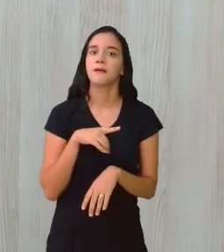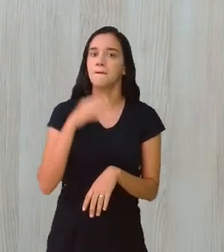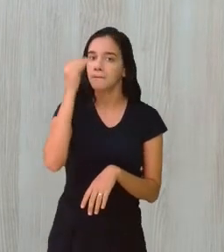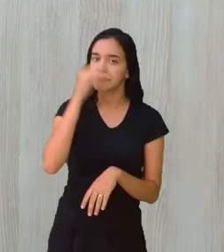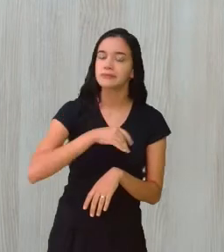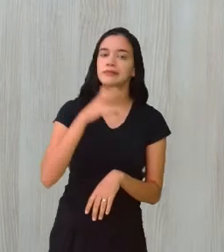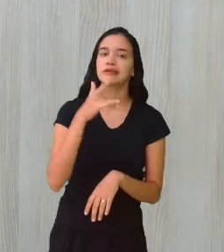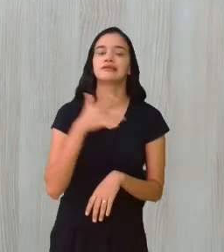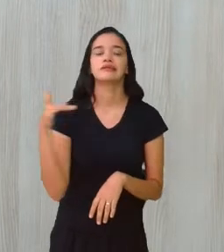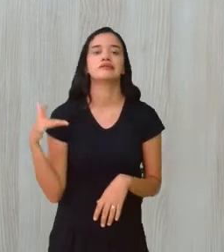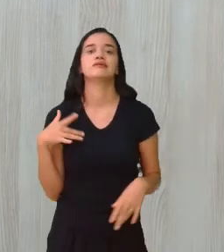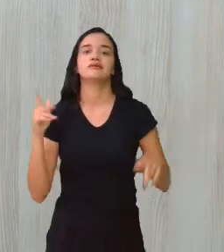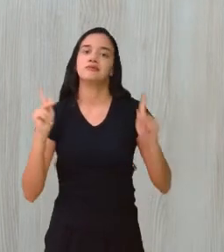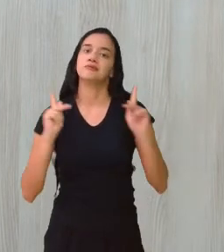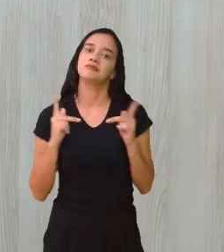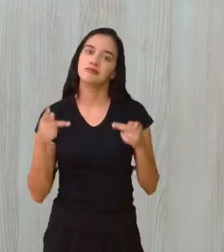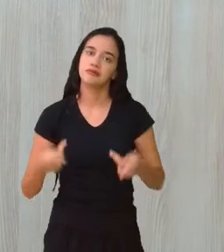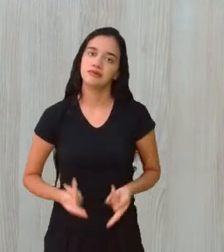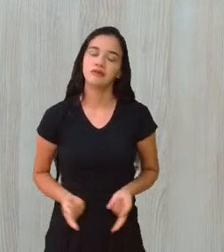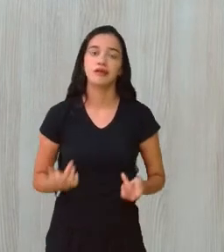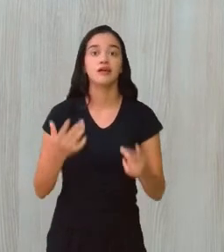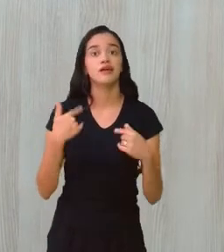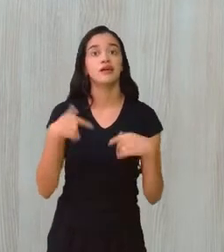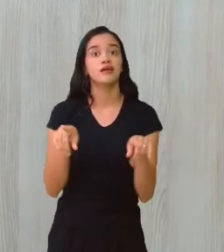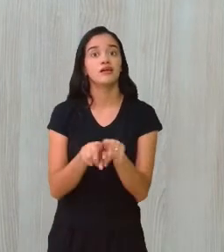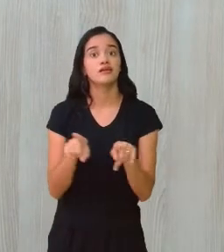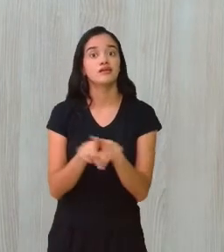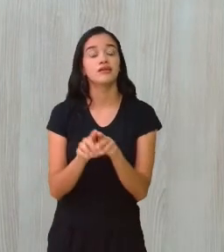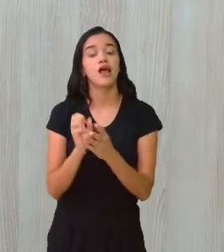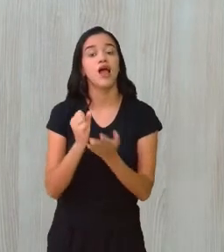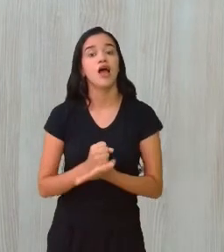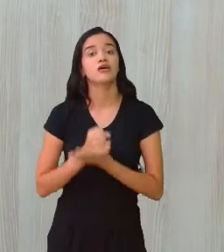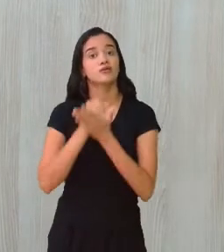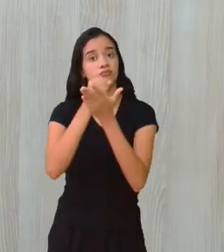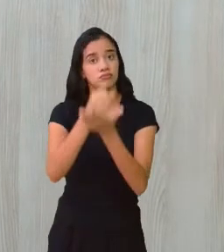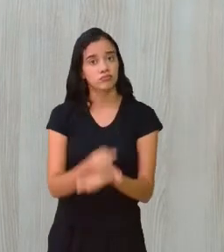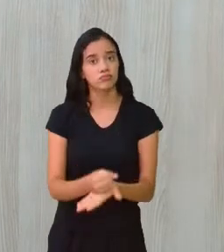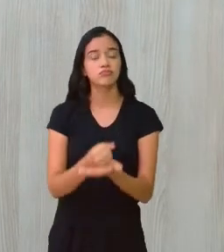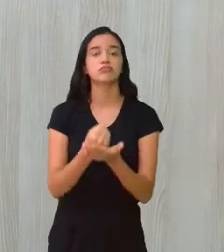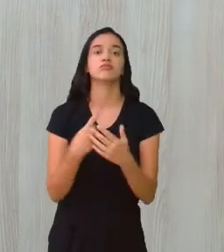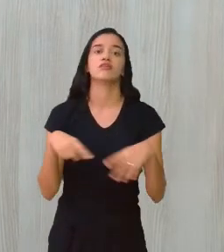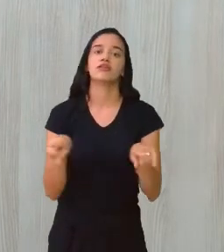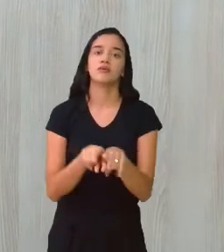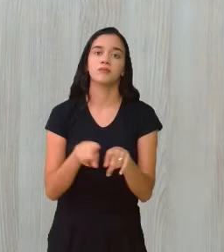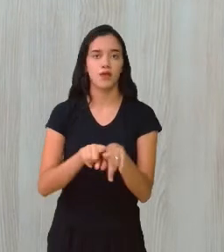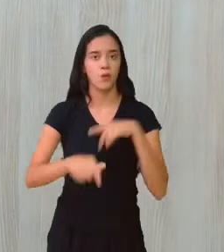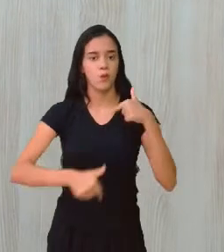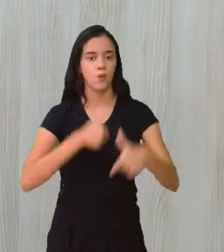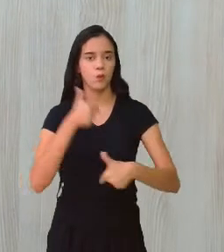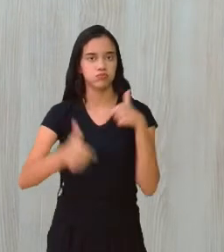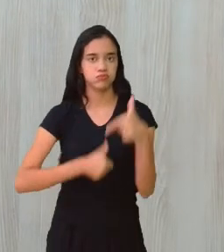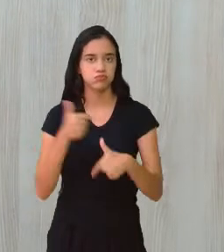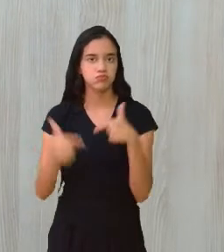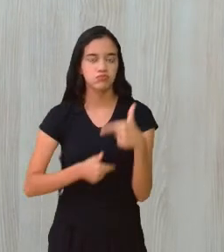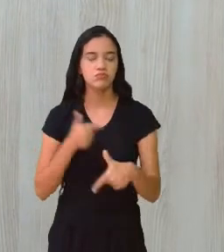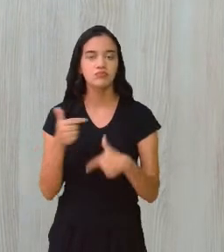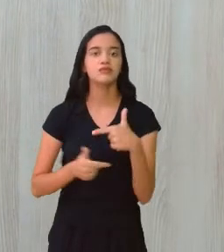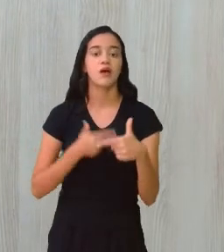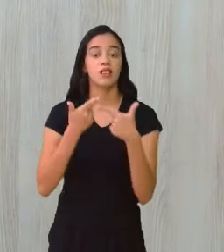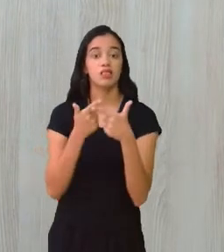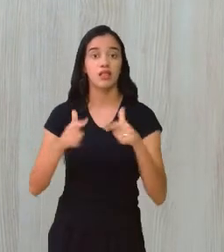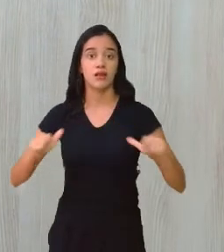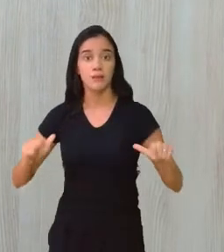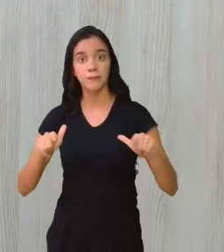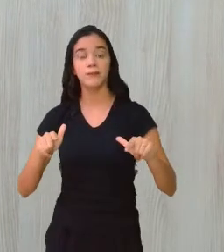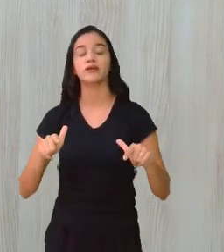para a saúde humana das pessoas ali que se mobilizaram, né? E foram ali fazer o trabalho de limpeza,